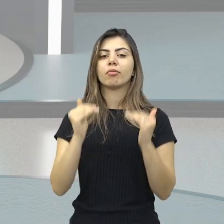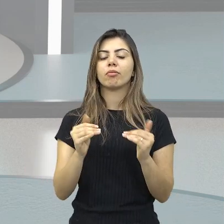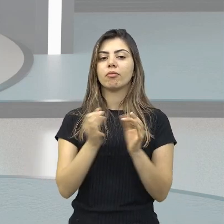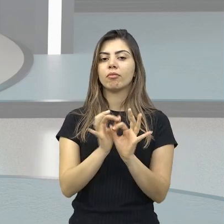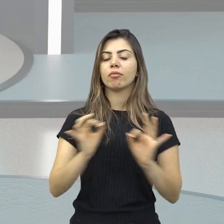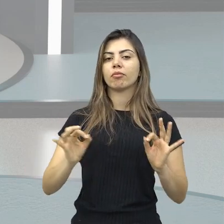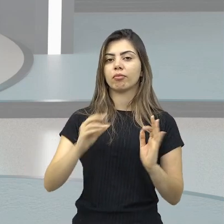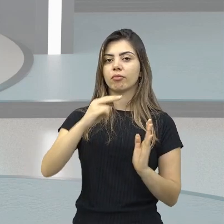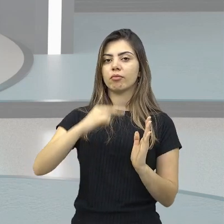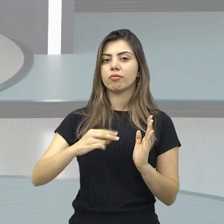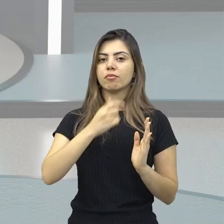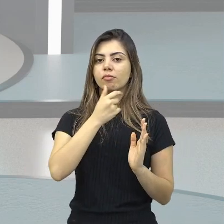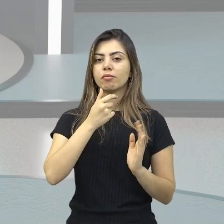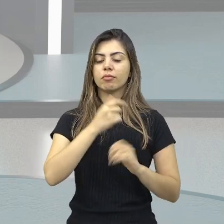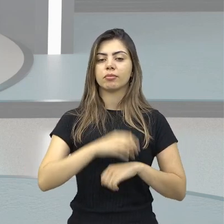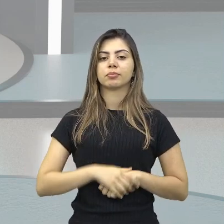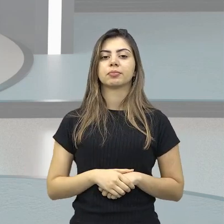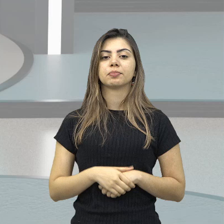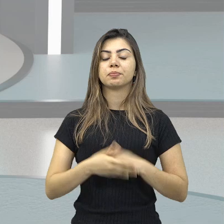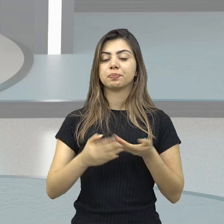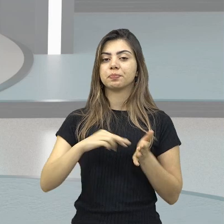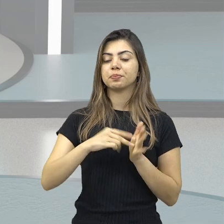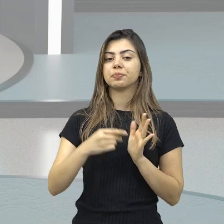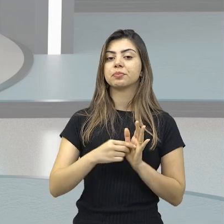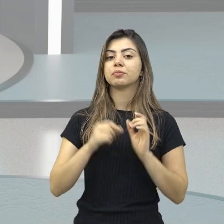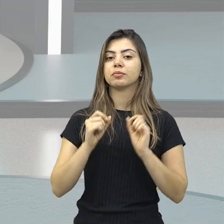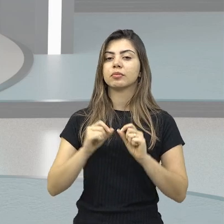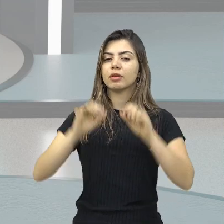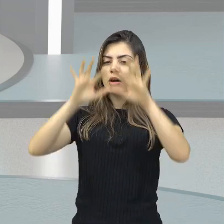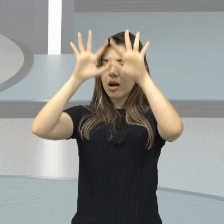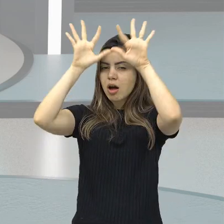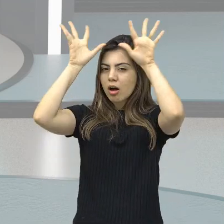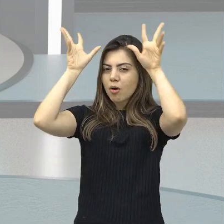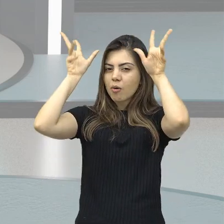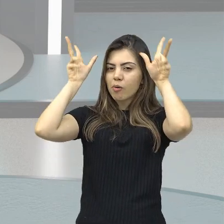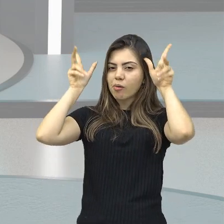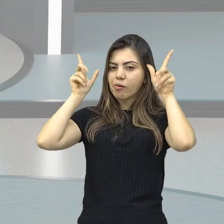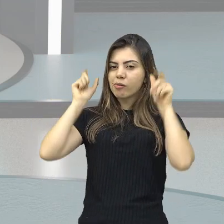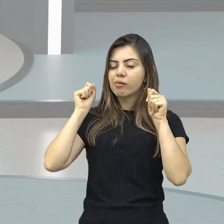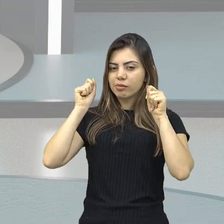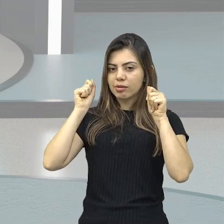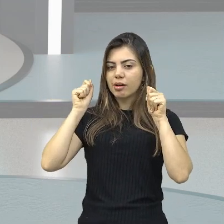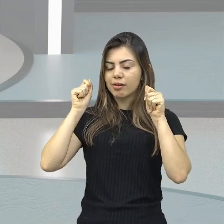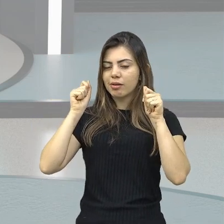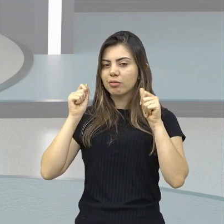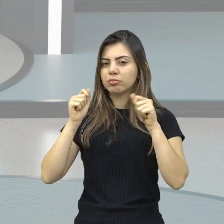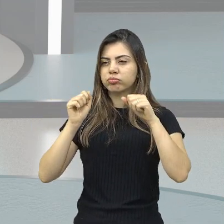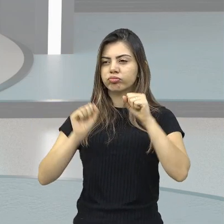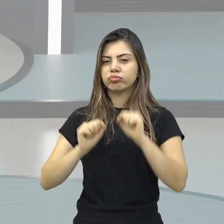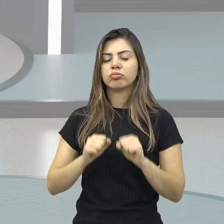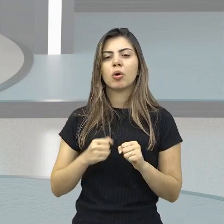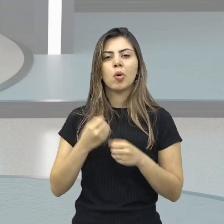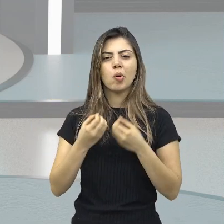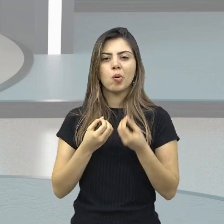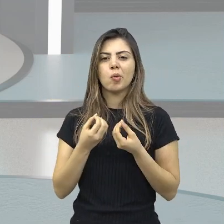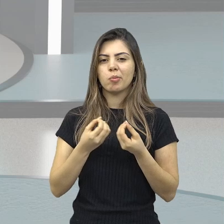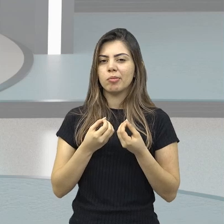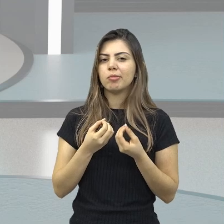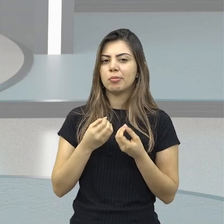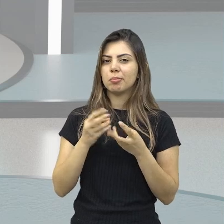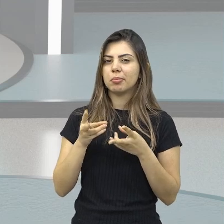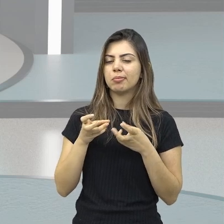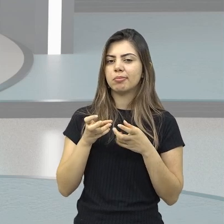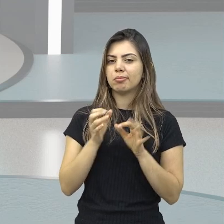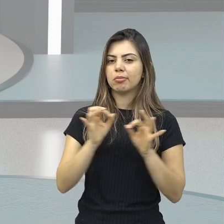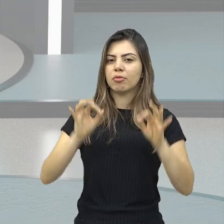vast savanna. O feroz leão, né, o leão feroz, a gente fala em português, mas em inglês, o feroz leão, né,